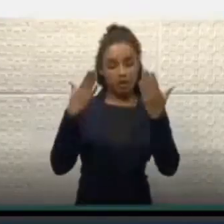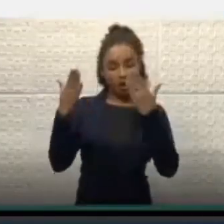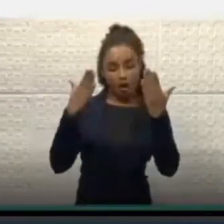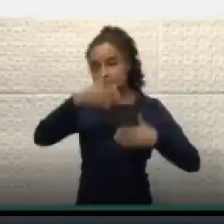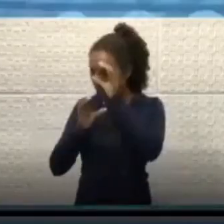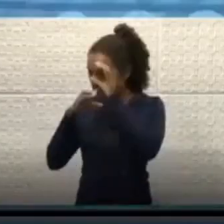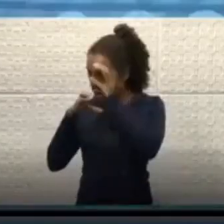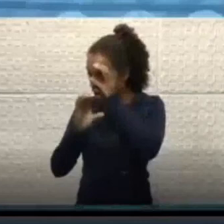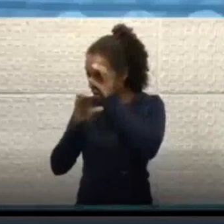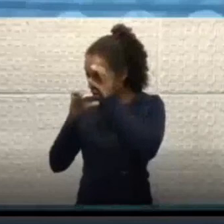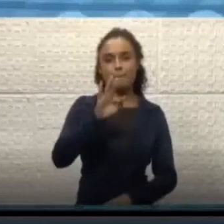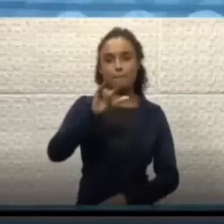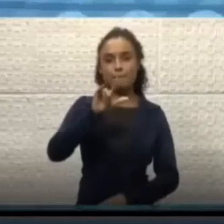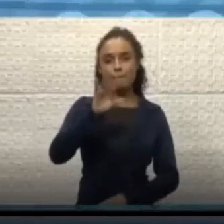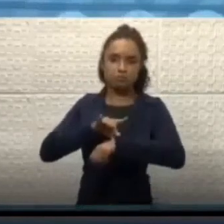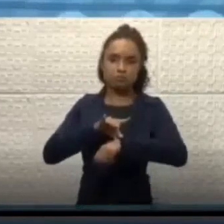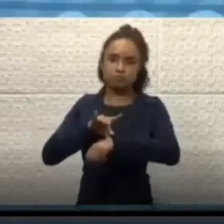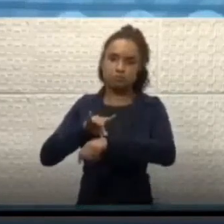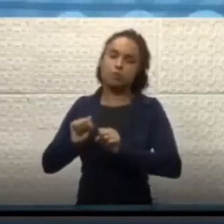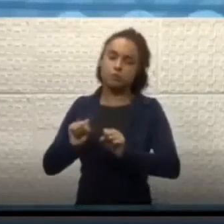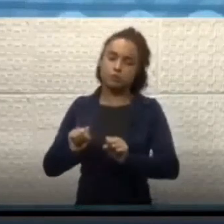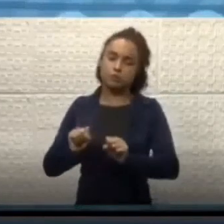milho e